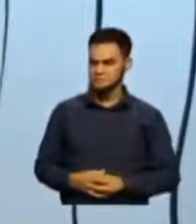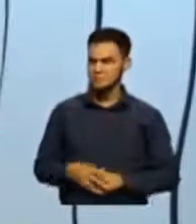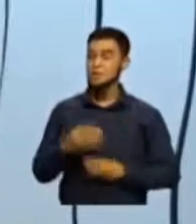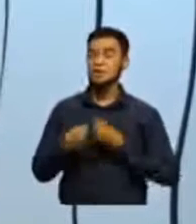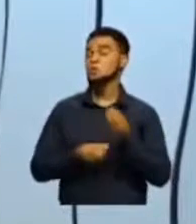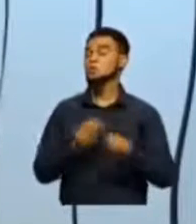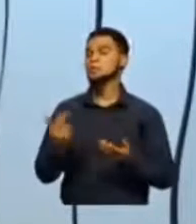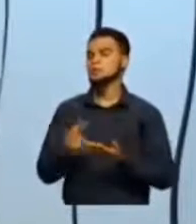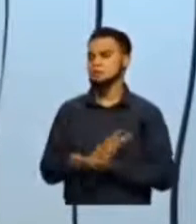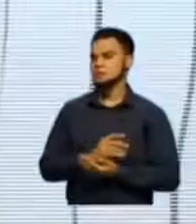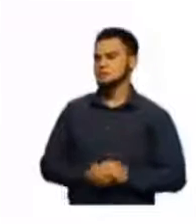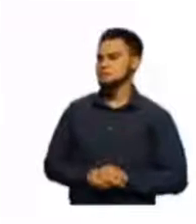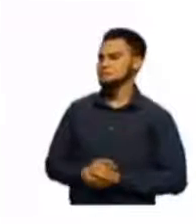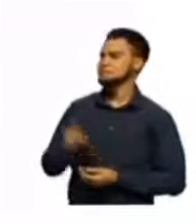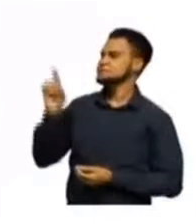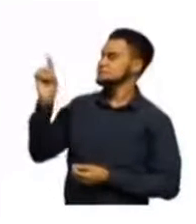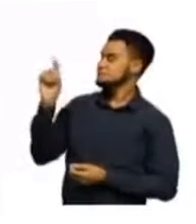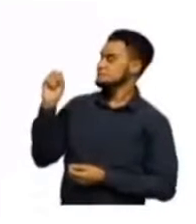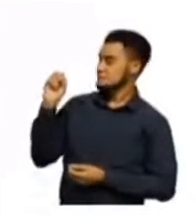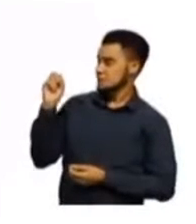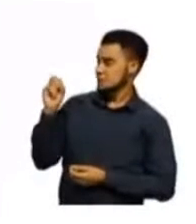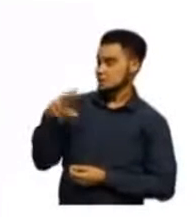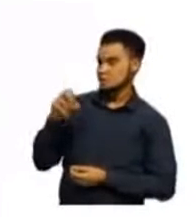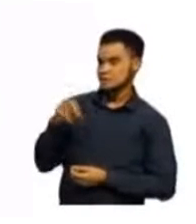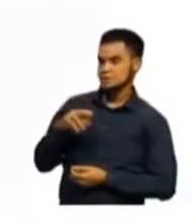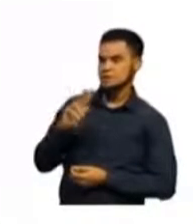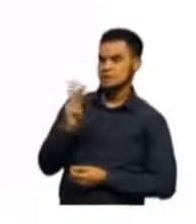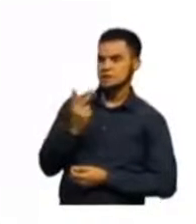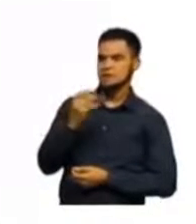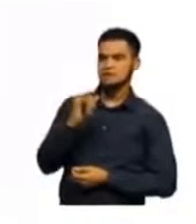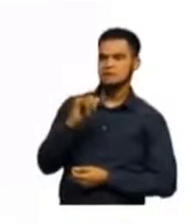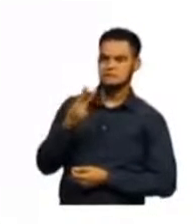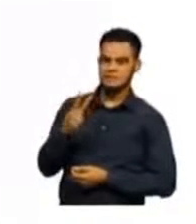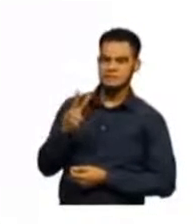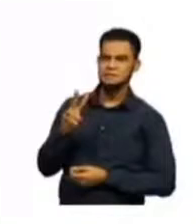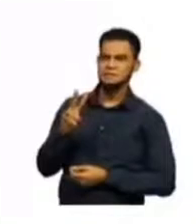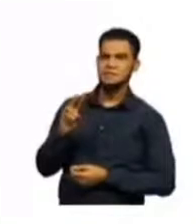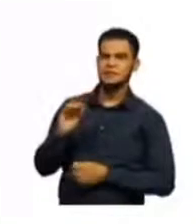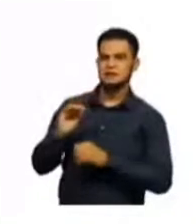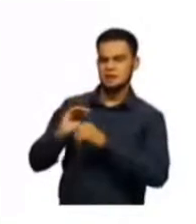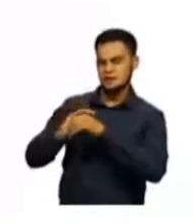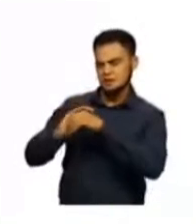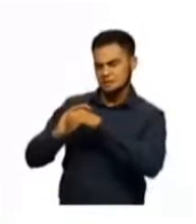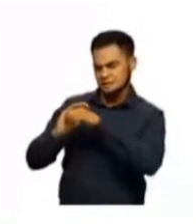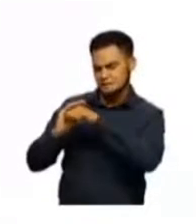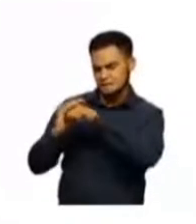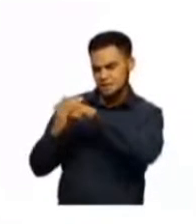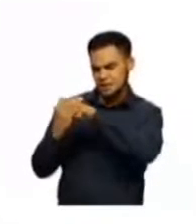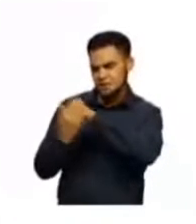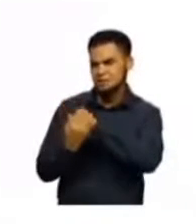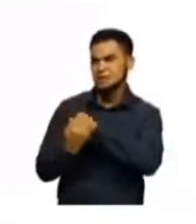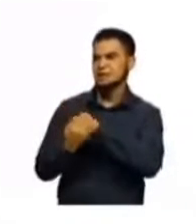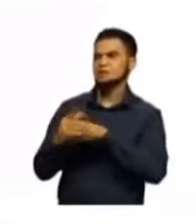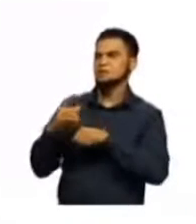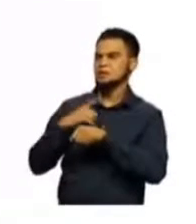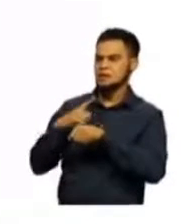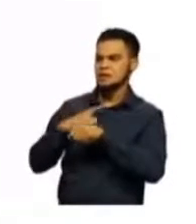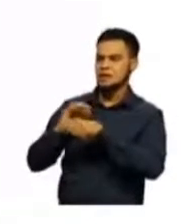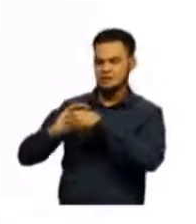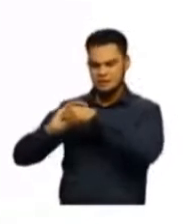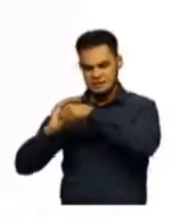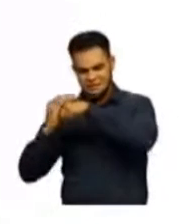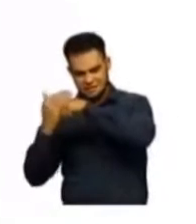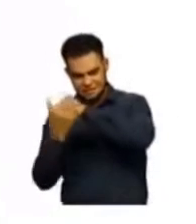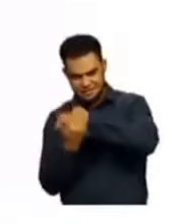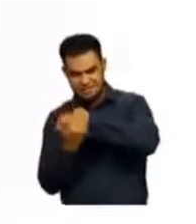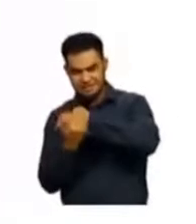vírus, do HIV, ele vai ser um vírus envelopado, ele vai possuir externo ao capsídeo